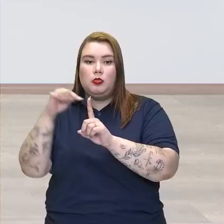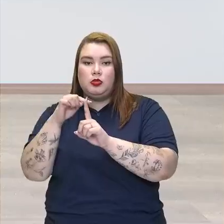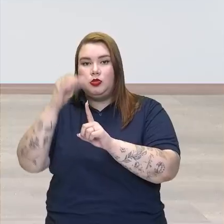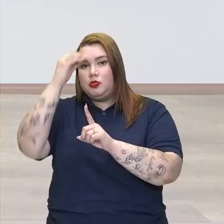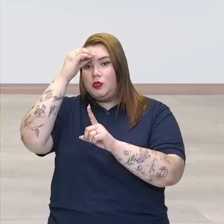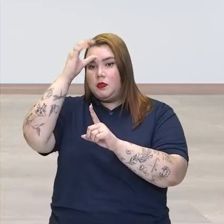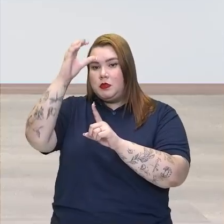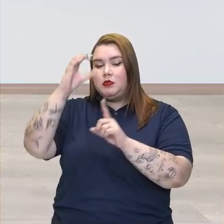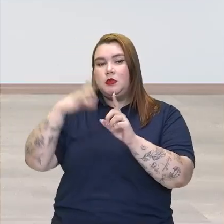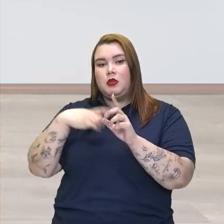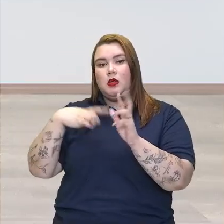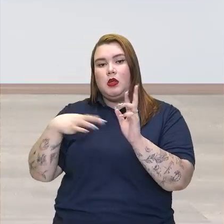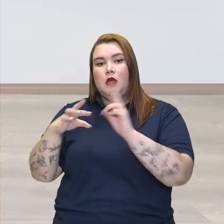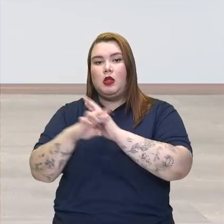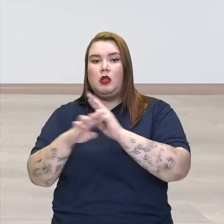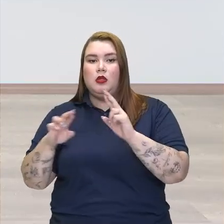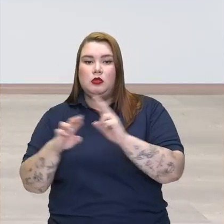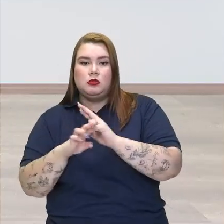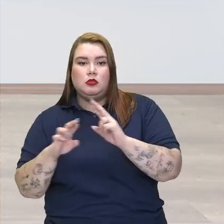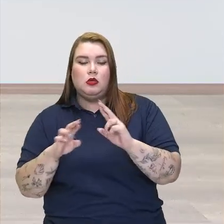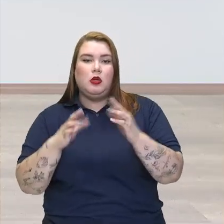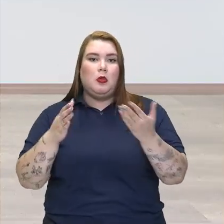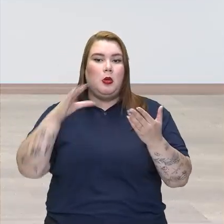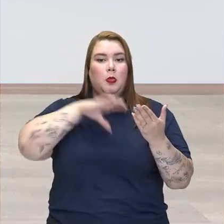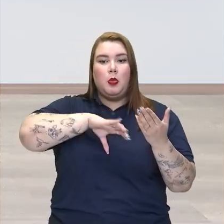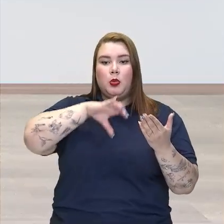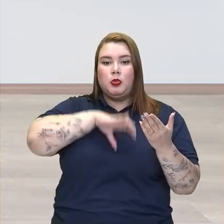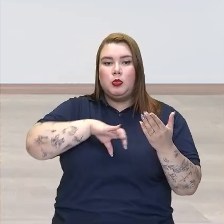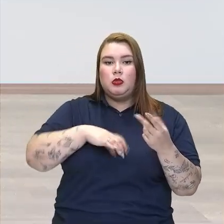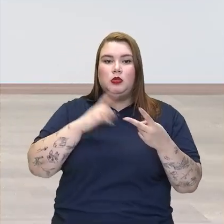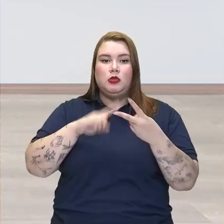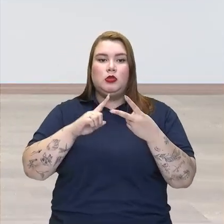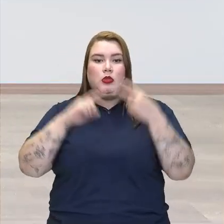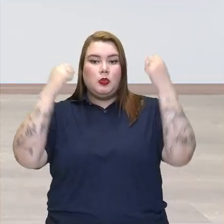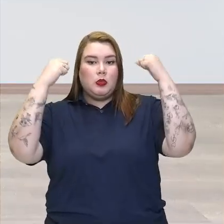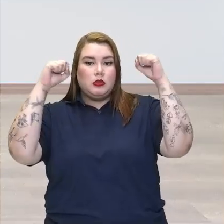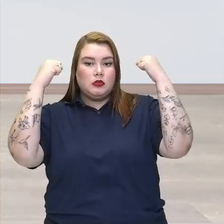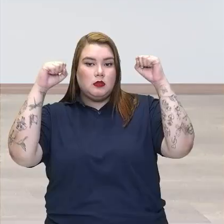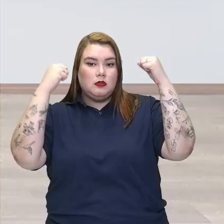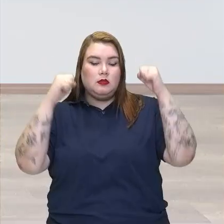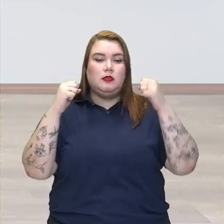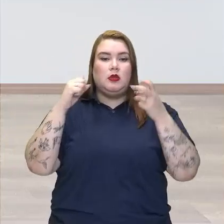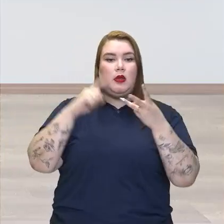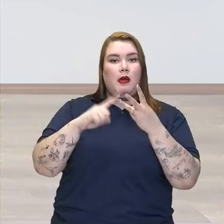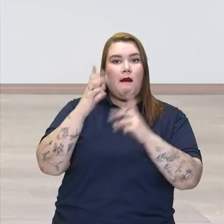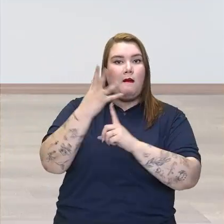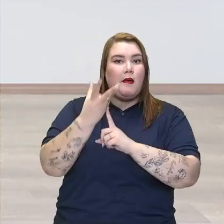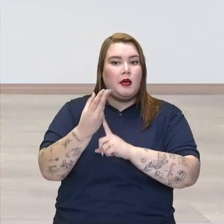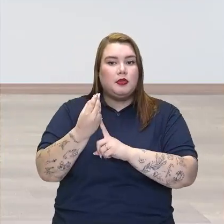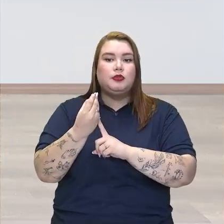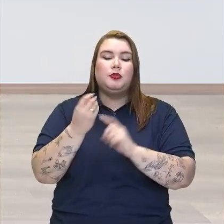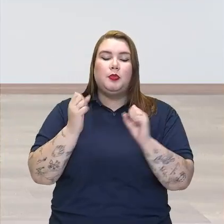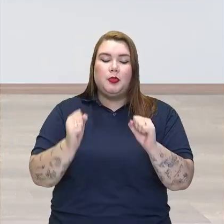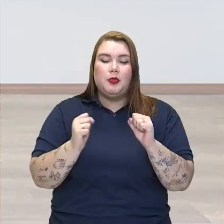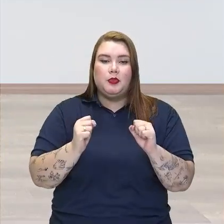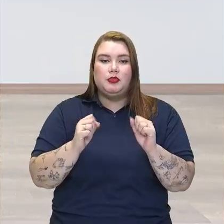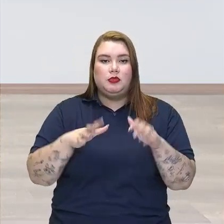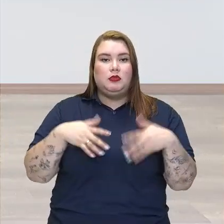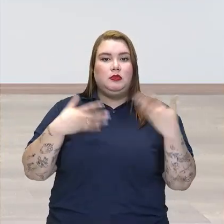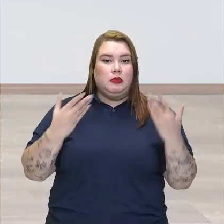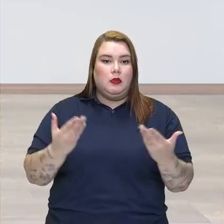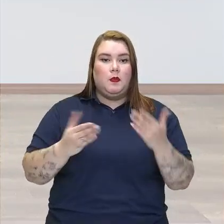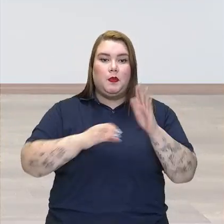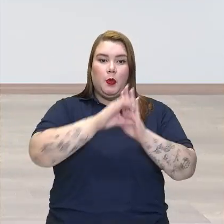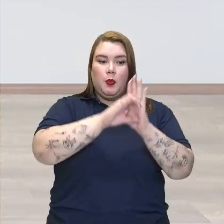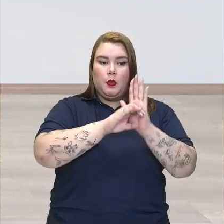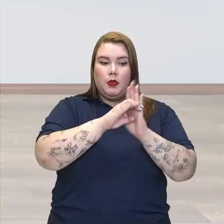ser, né, verificado por meio da língua portuguesa, da educação física, da arte. Então, o currículo hoje, ele